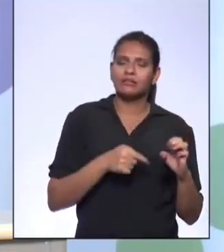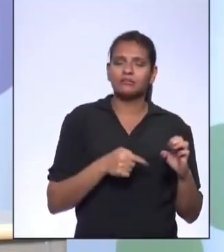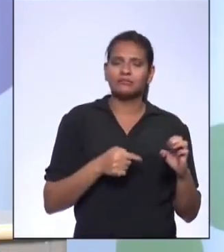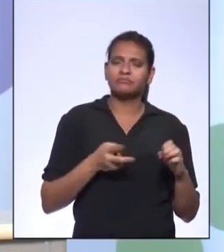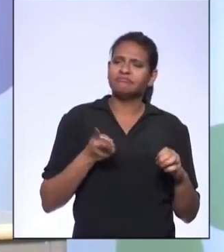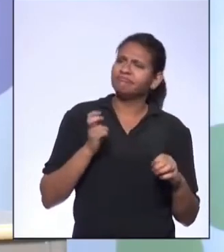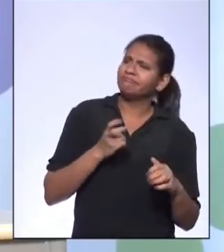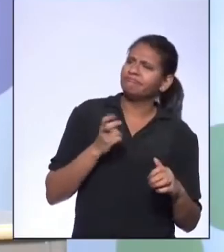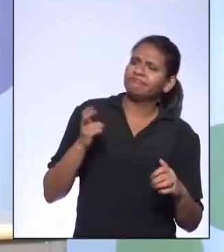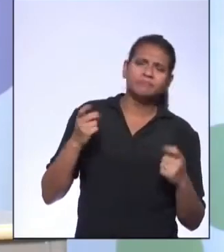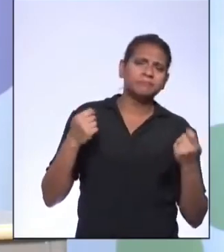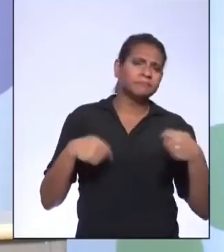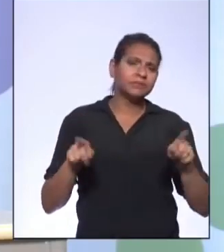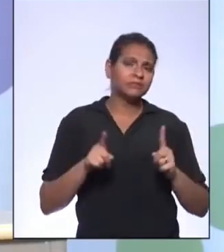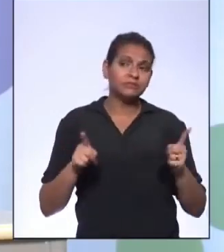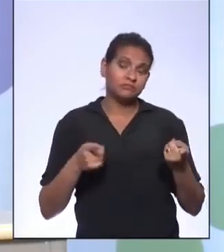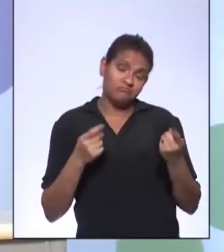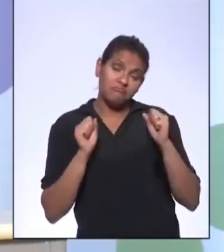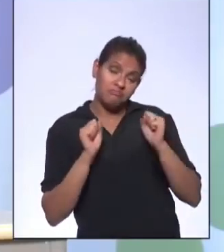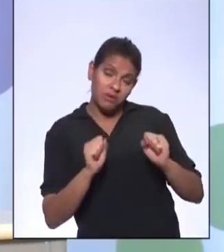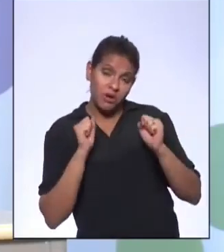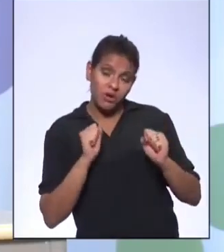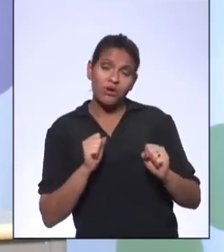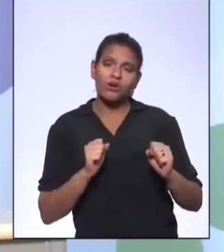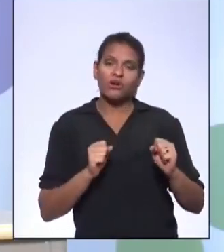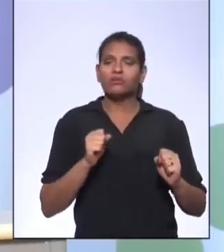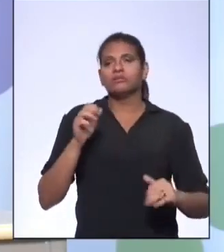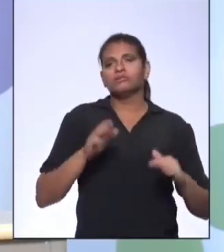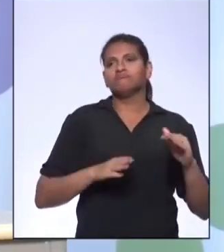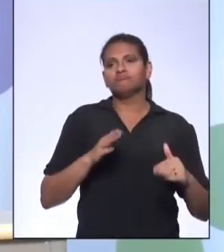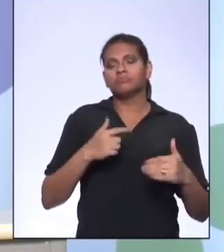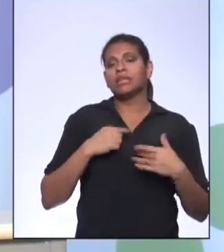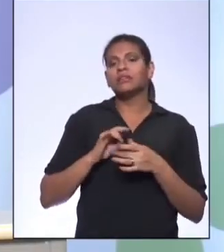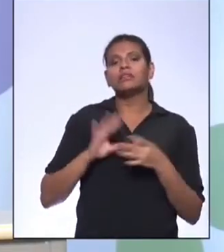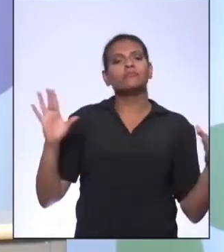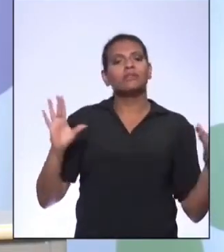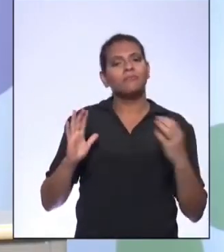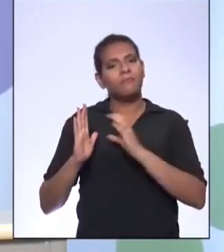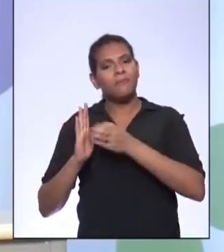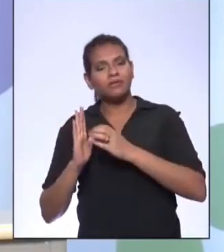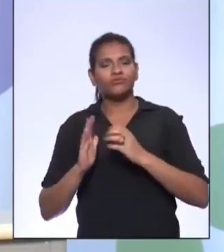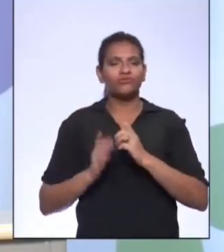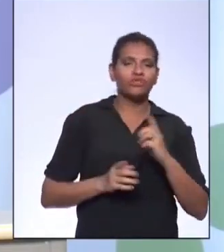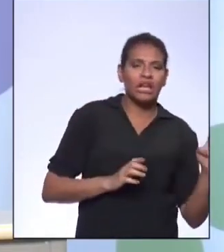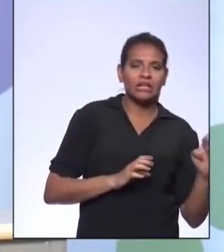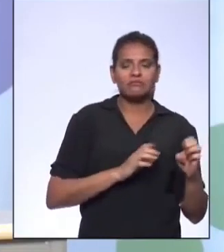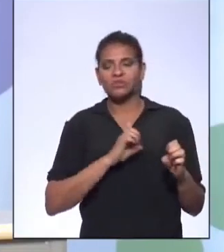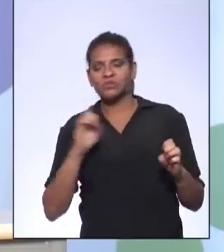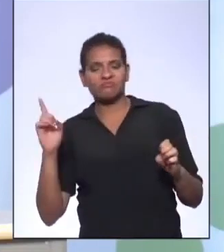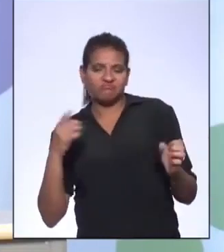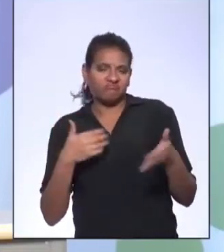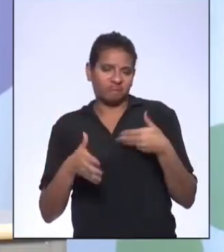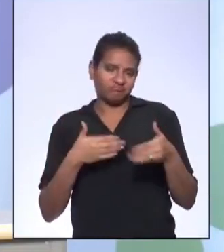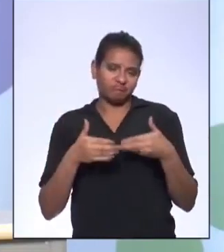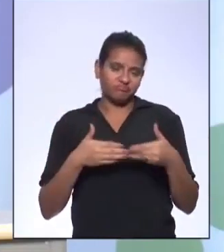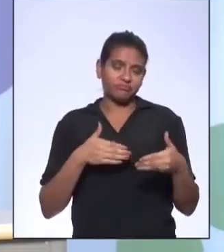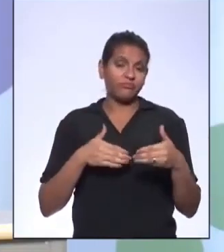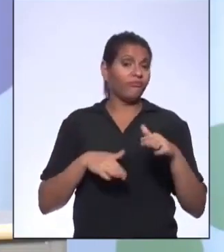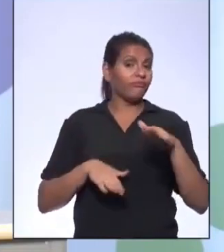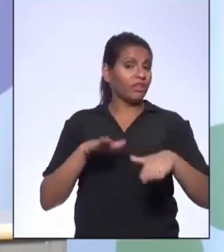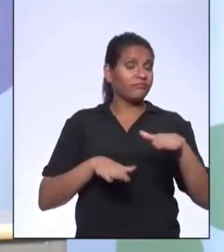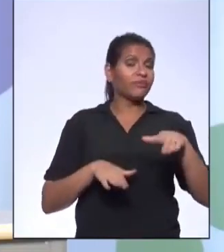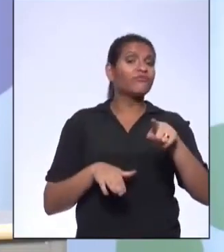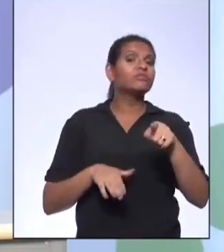cenário que surge, porque você pode você tem a liberdade, claro, de fazer as defesas do sistema econômico que